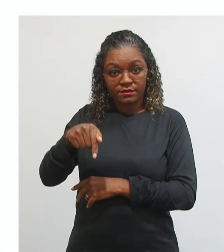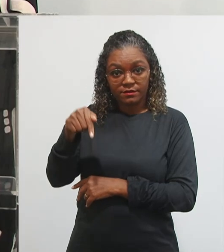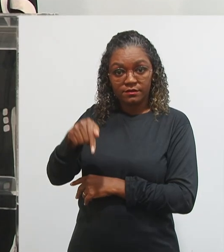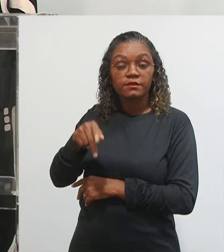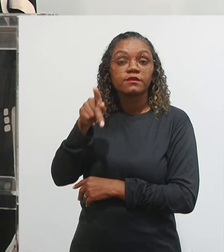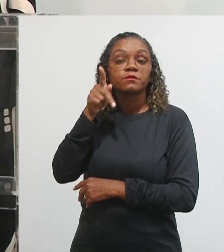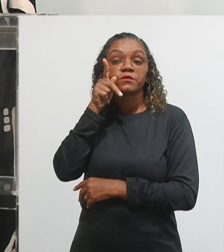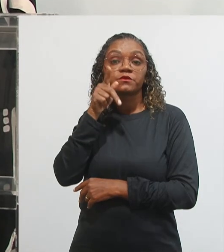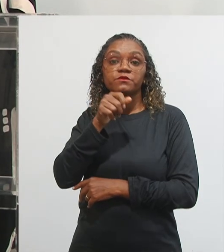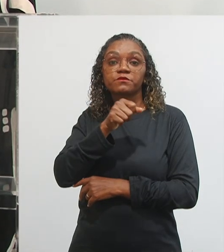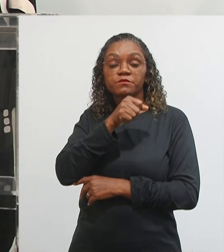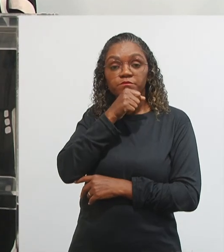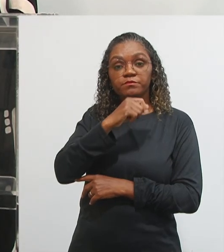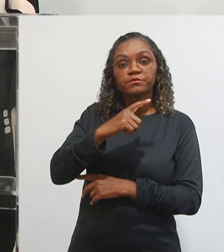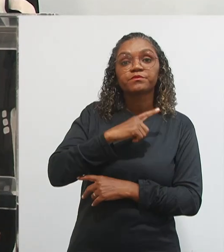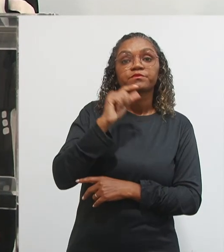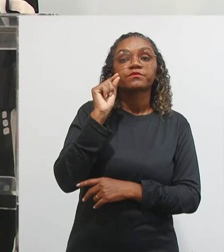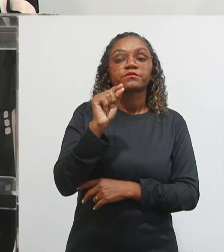algumas